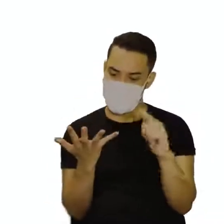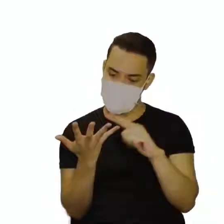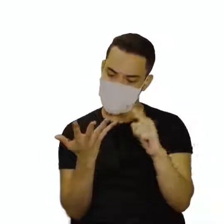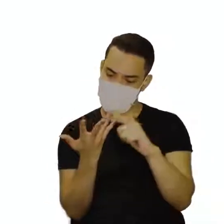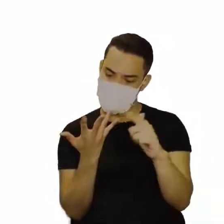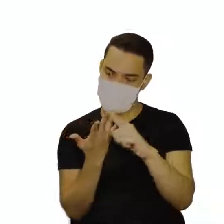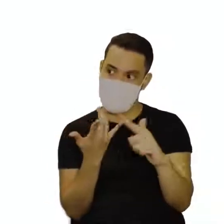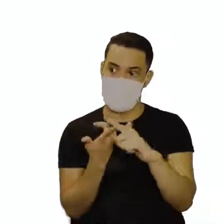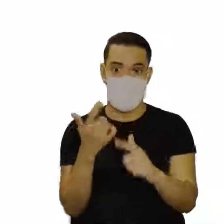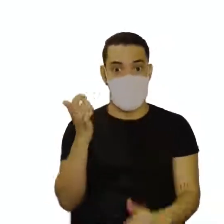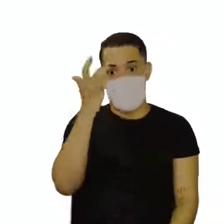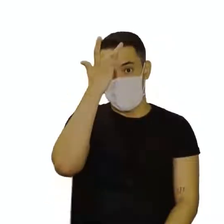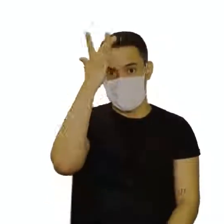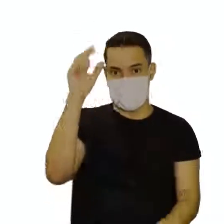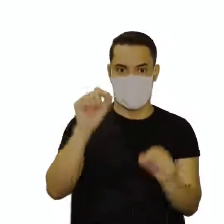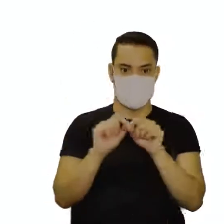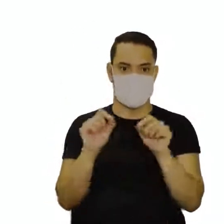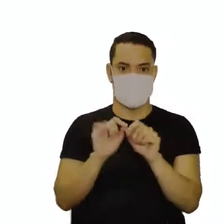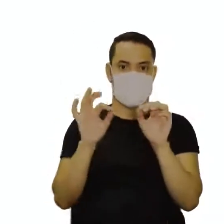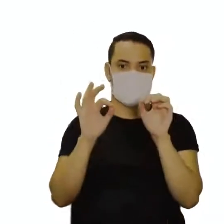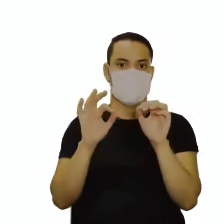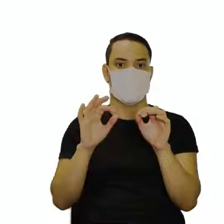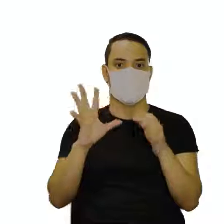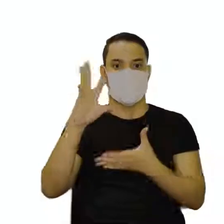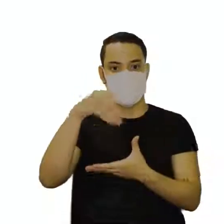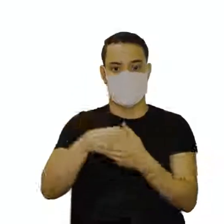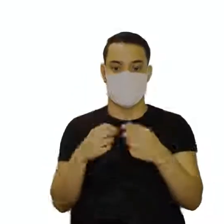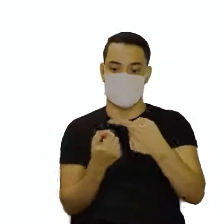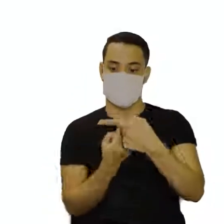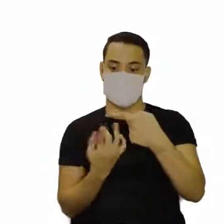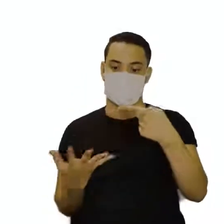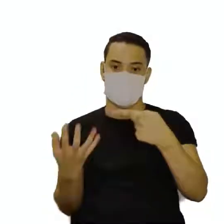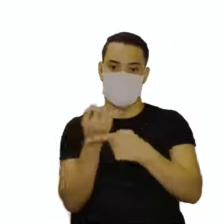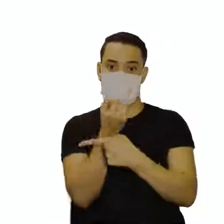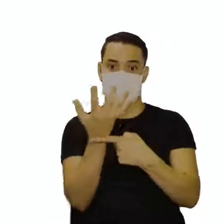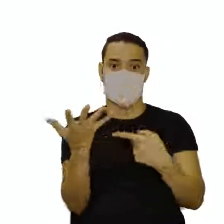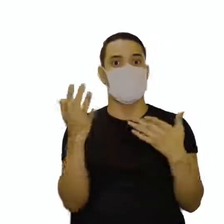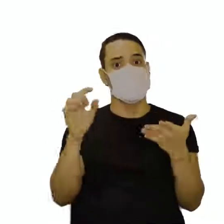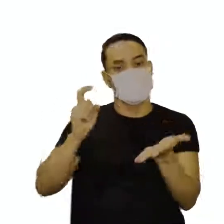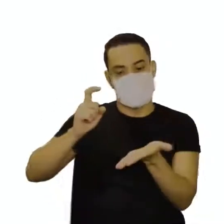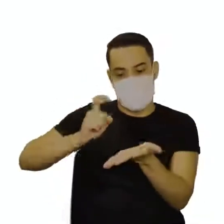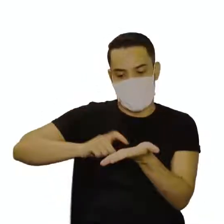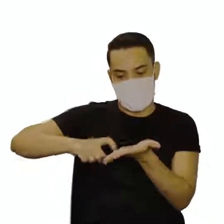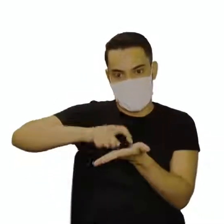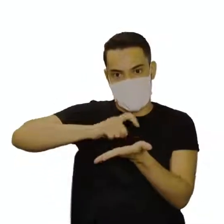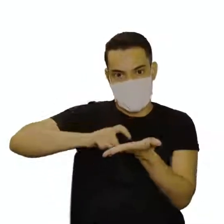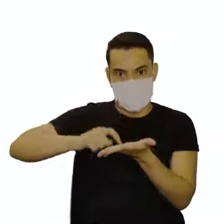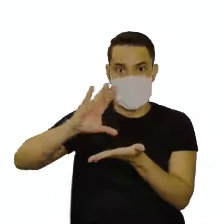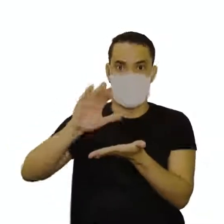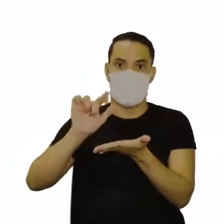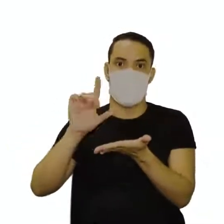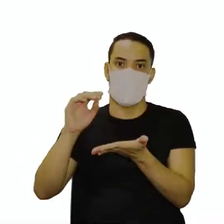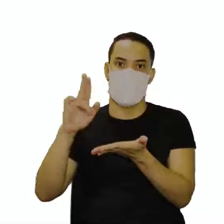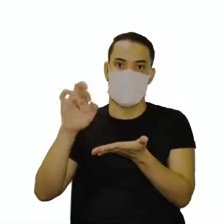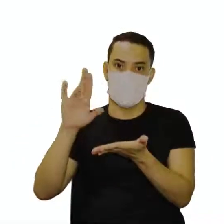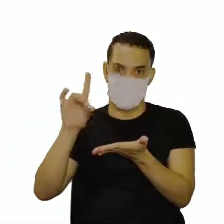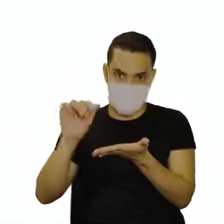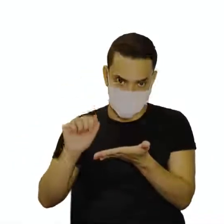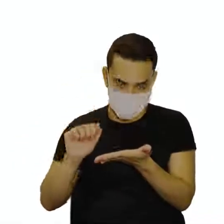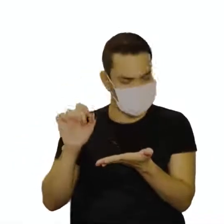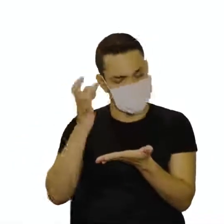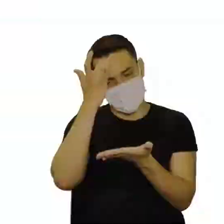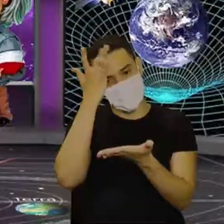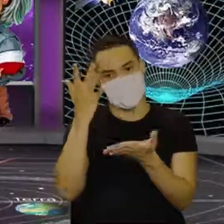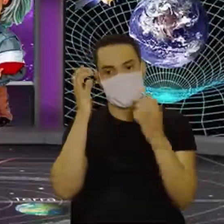fazer com a fração. Agora, se você tem, por exemplo, aí uma calculadora, fica fácil. Mas tem uma regrinha mais fácil ainda,